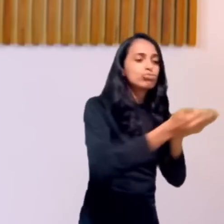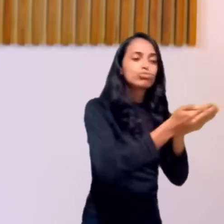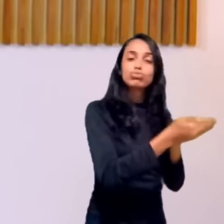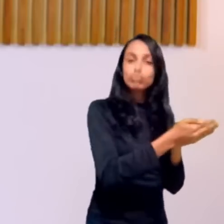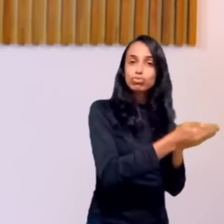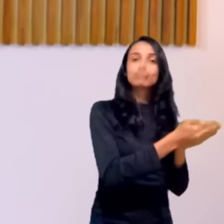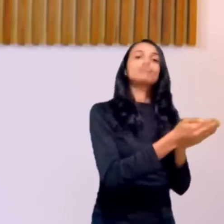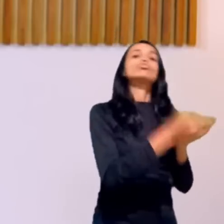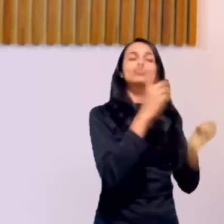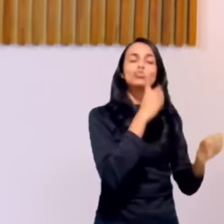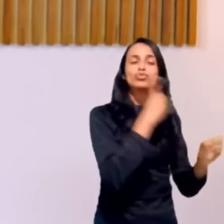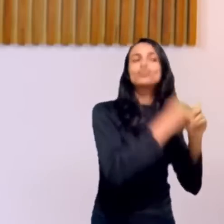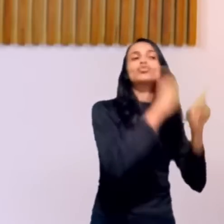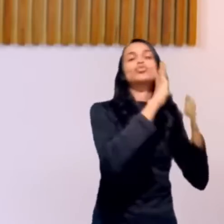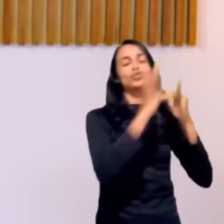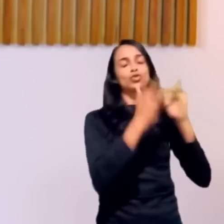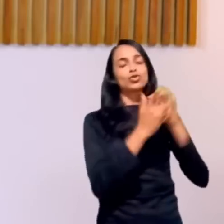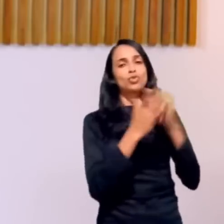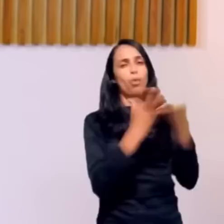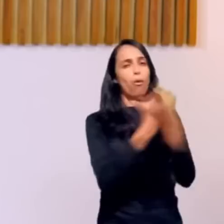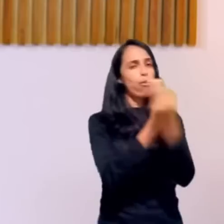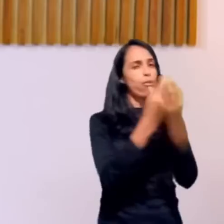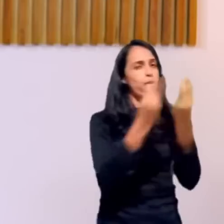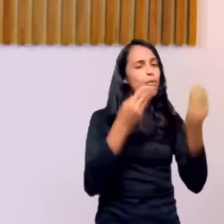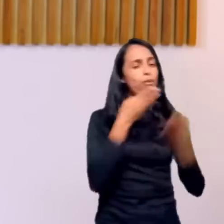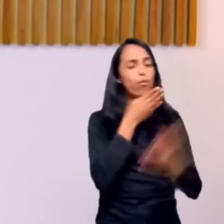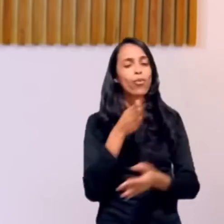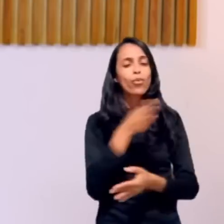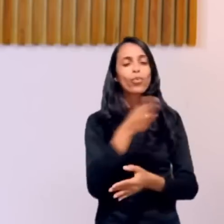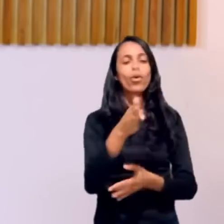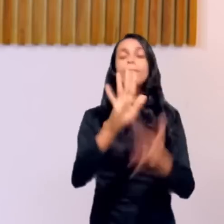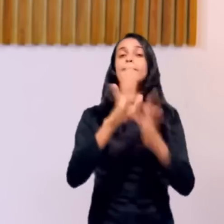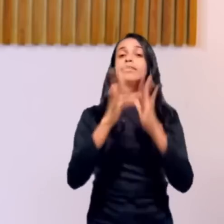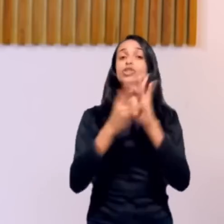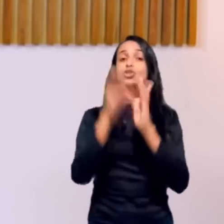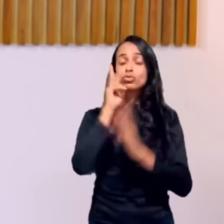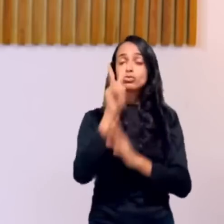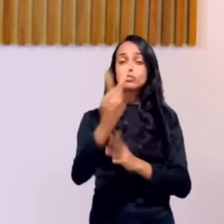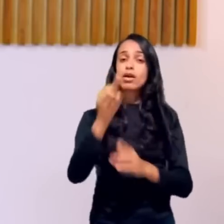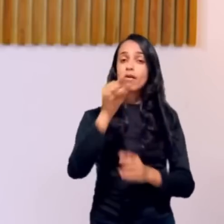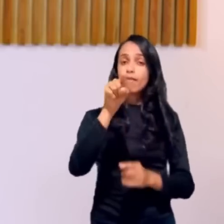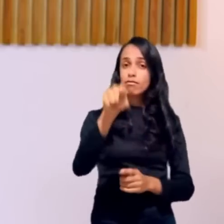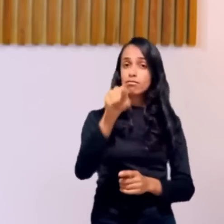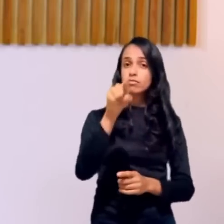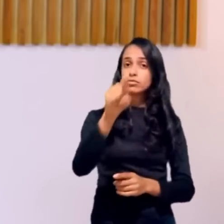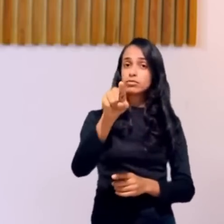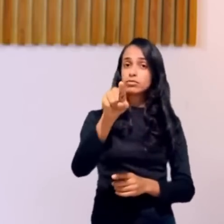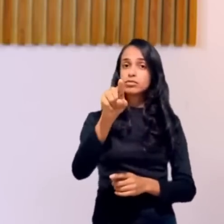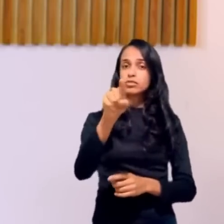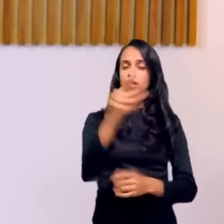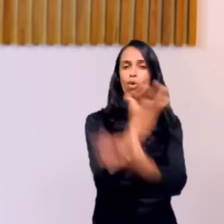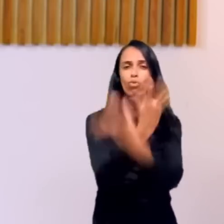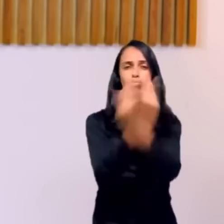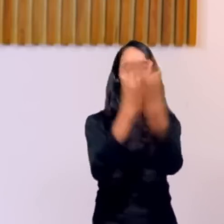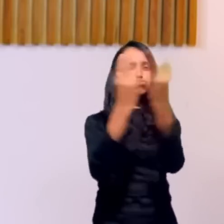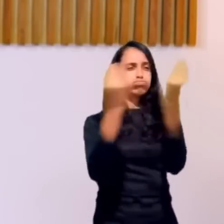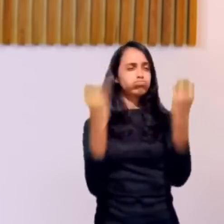Queridos, Jesus, por mais que veja você no meio da multidão, ele trabalha com cada